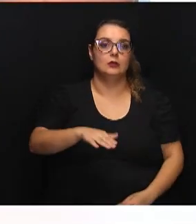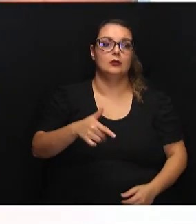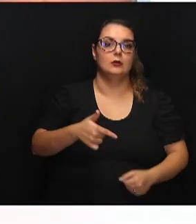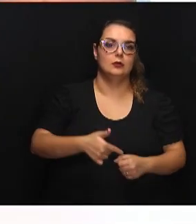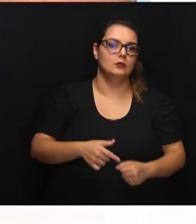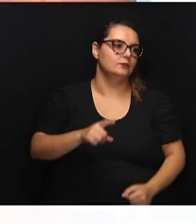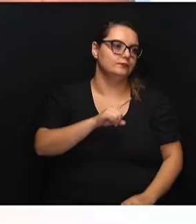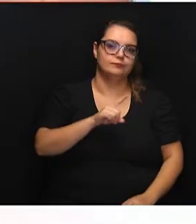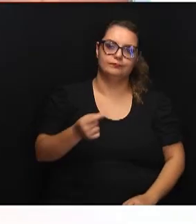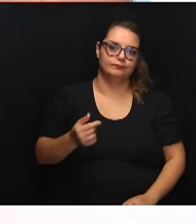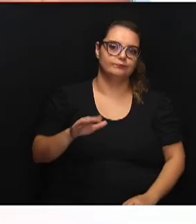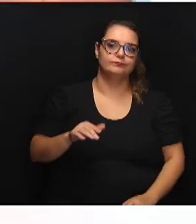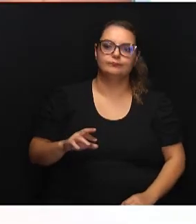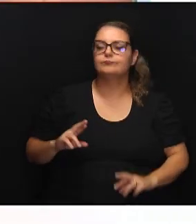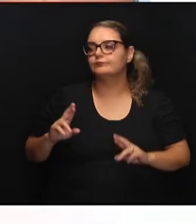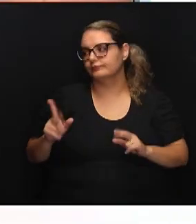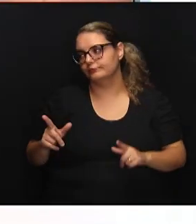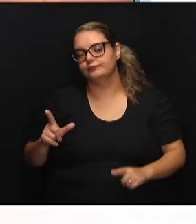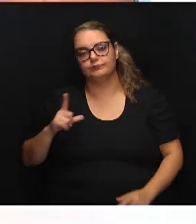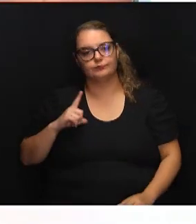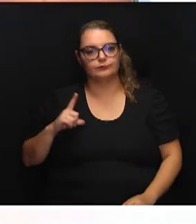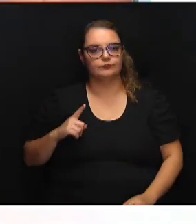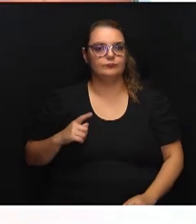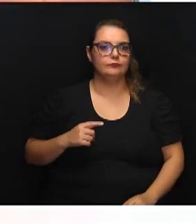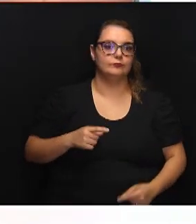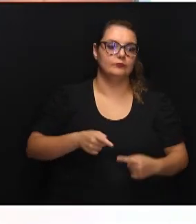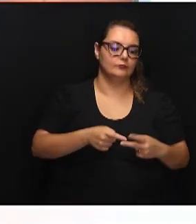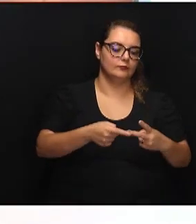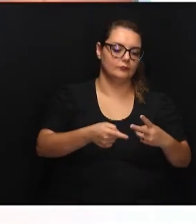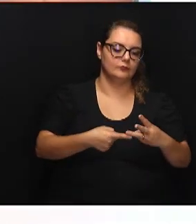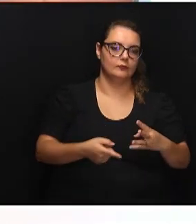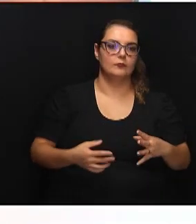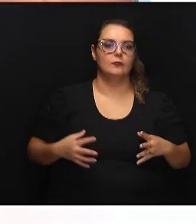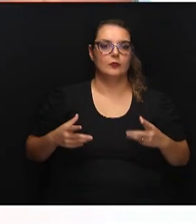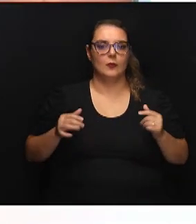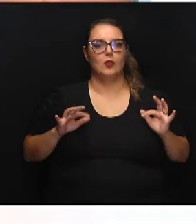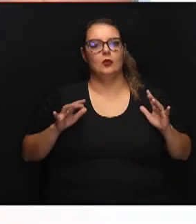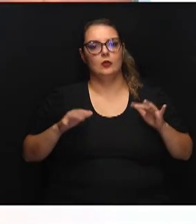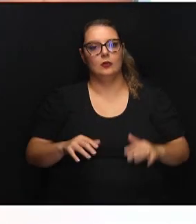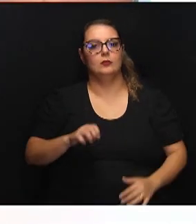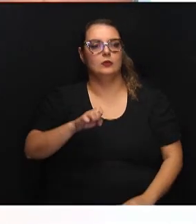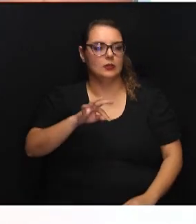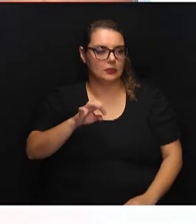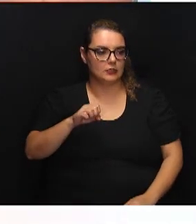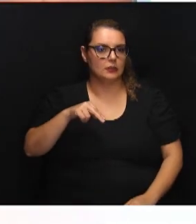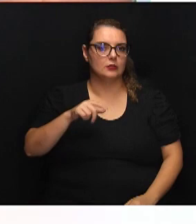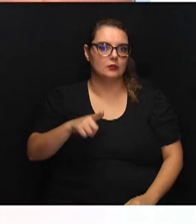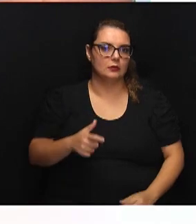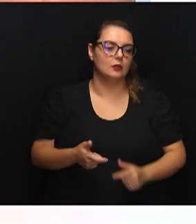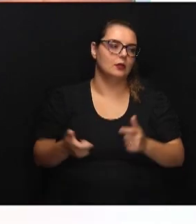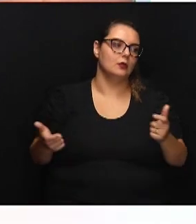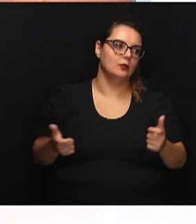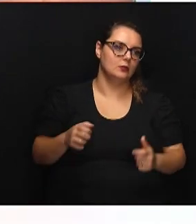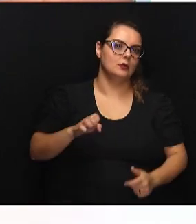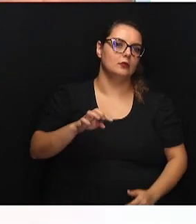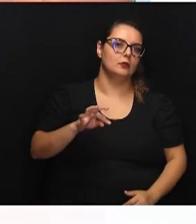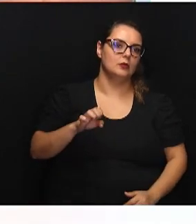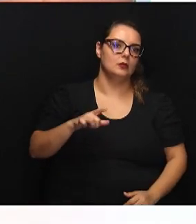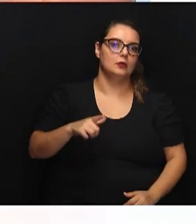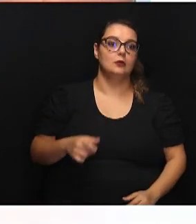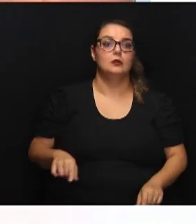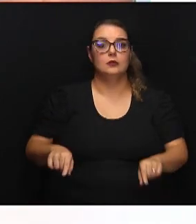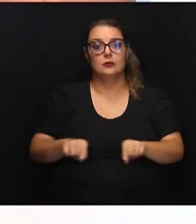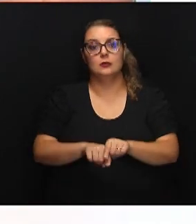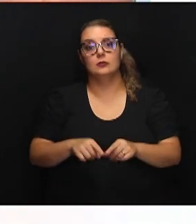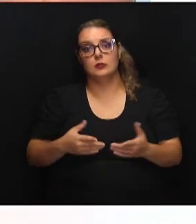vai estar mais barato. Vai ter uma diferença já. Porque depois de 2, 3 semanas, todo mundo migrando para o etanol, aumenta o preço do etanol. Sem contar que no